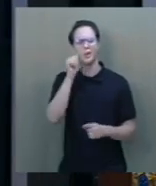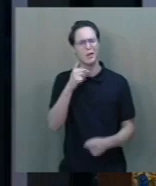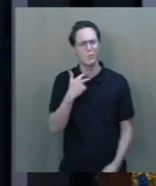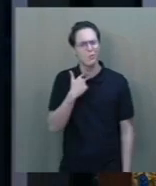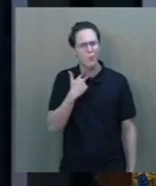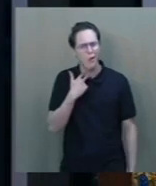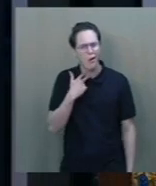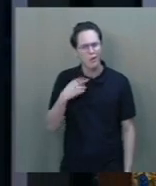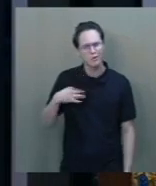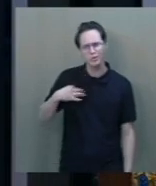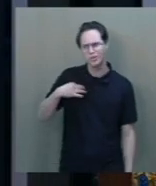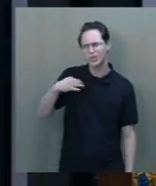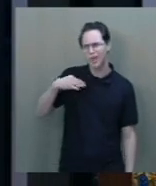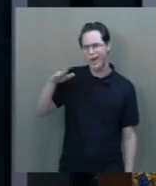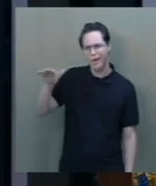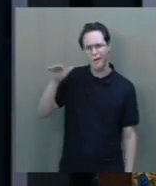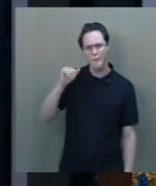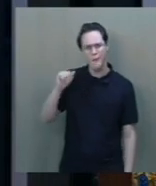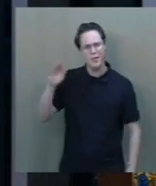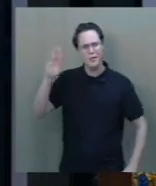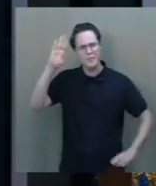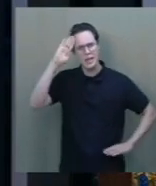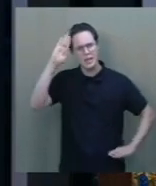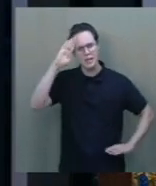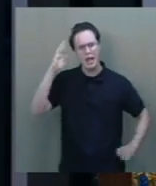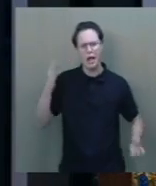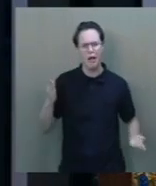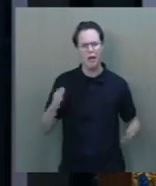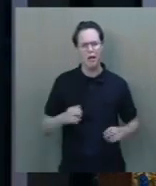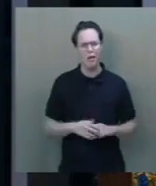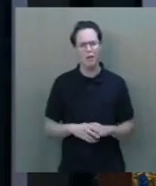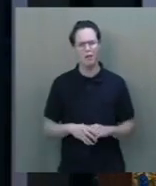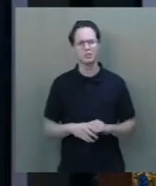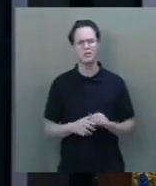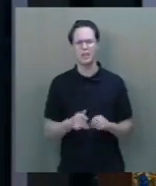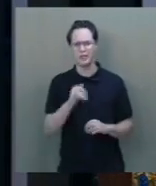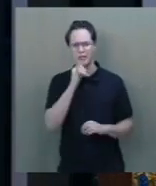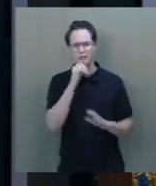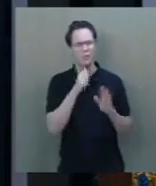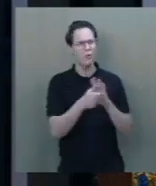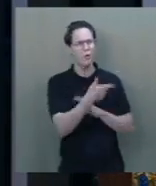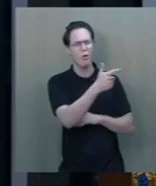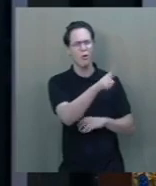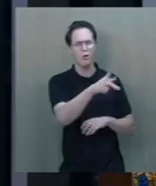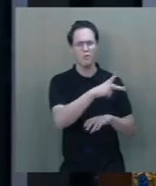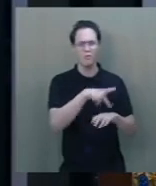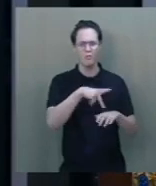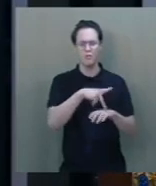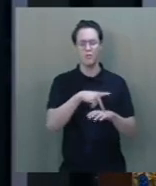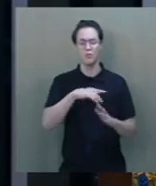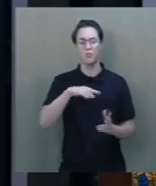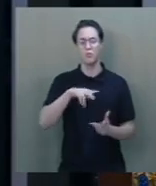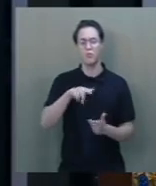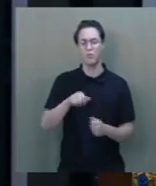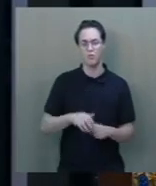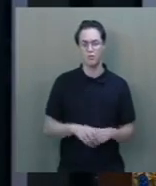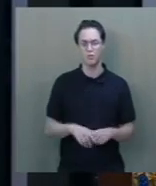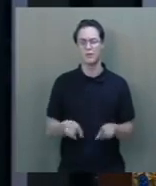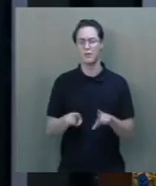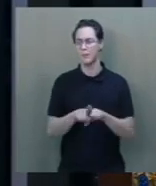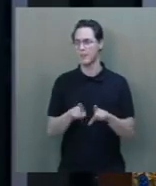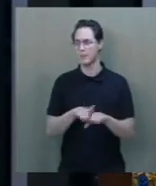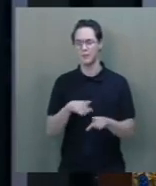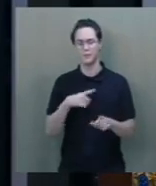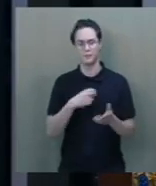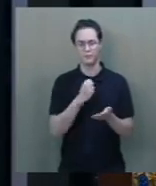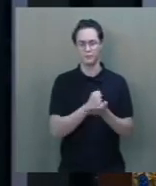ser convocadas para o serviço militar, a exemplo de tantos países do mundo. O licenciamento ambiental, a